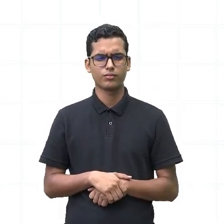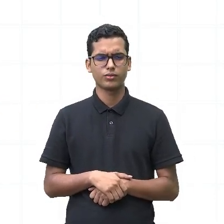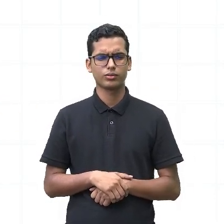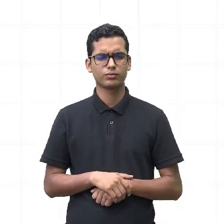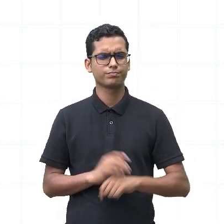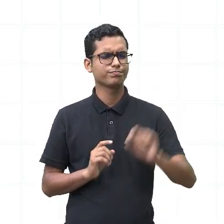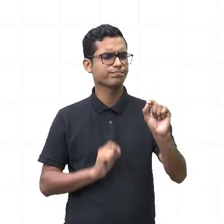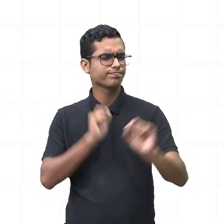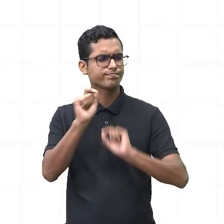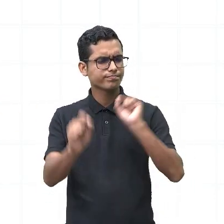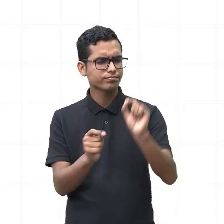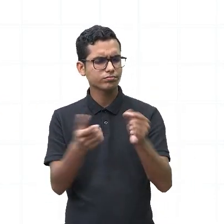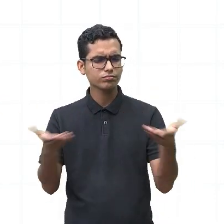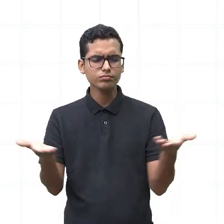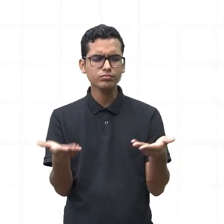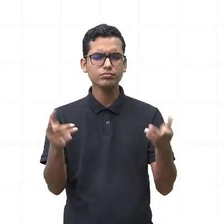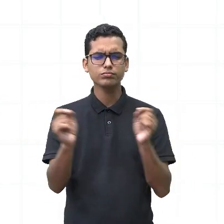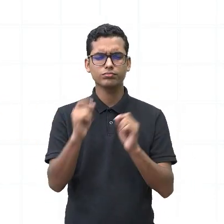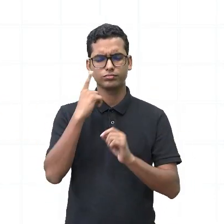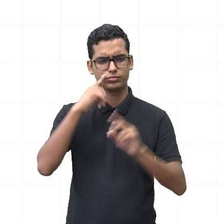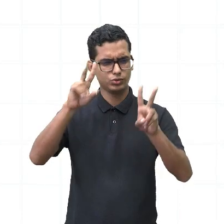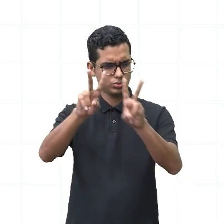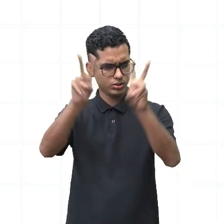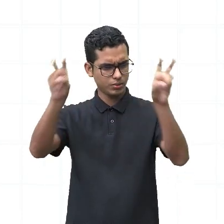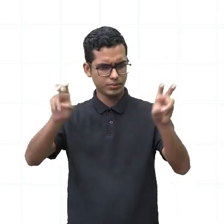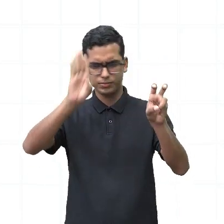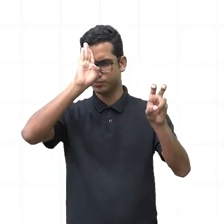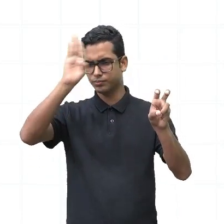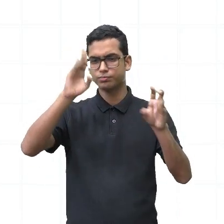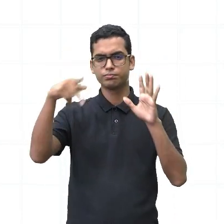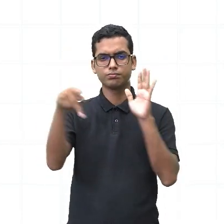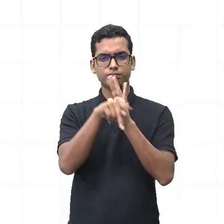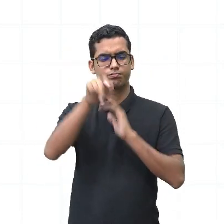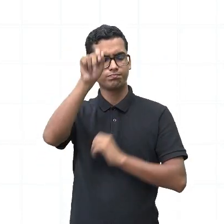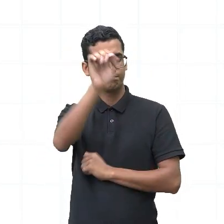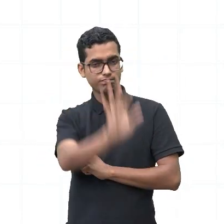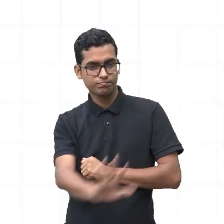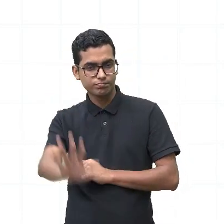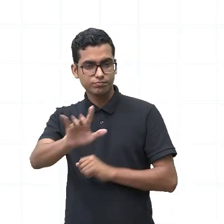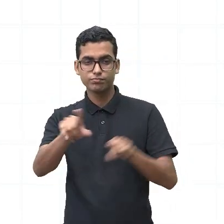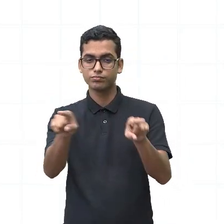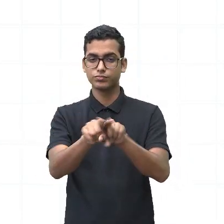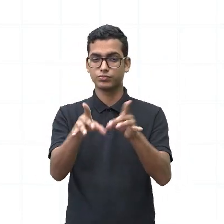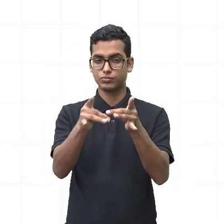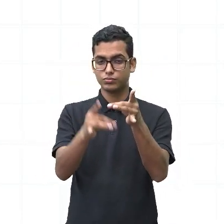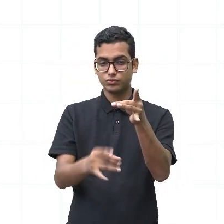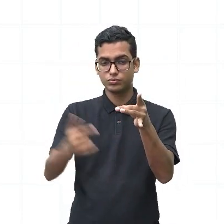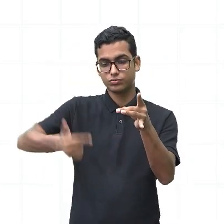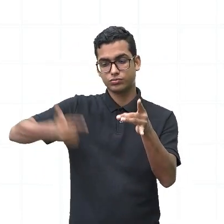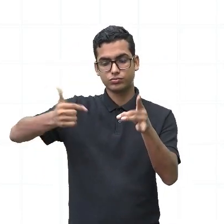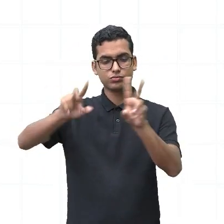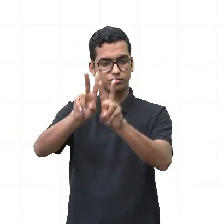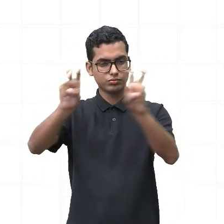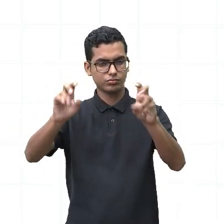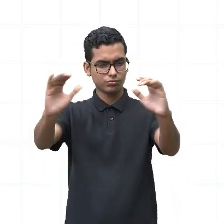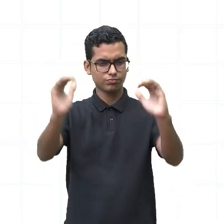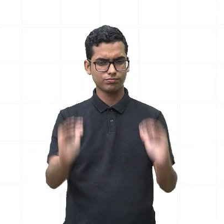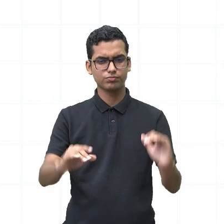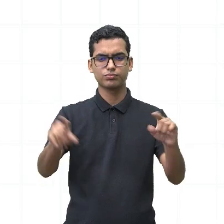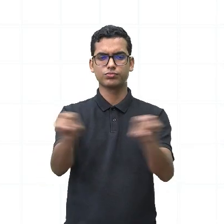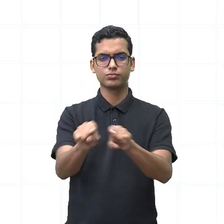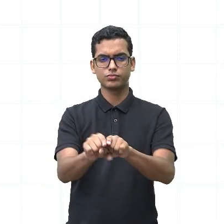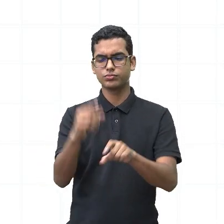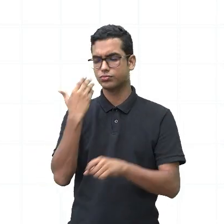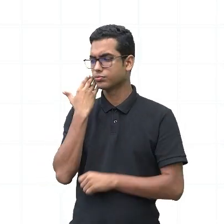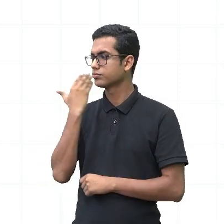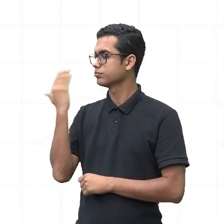temos aqui, né? O título, que é o título geral, e os demais são subtítulos. Vimos o